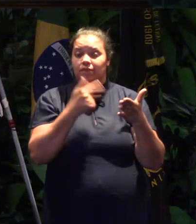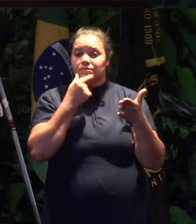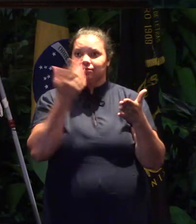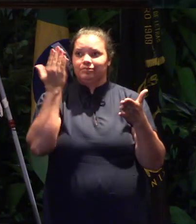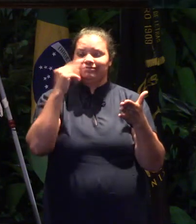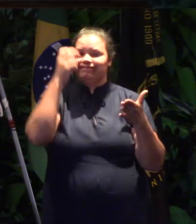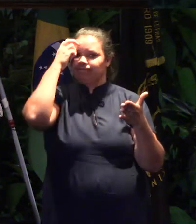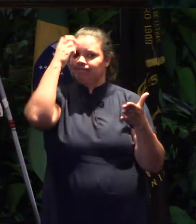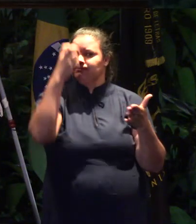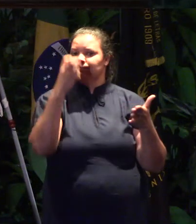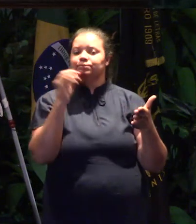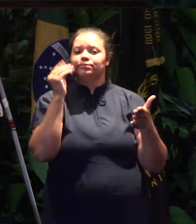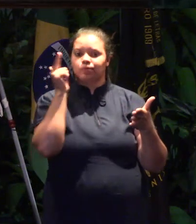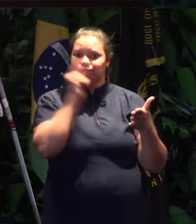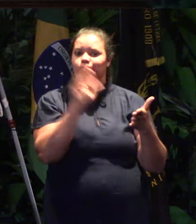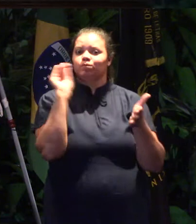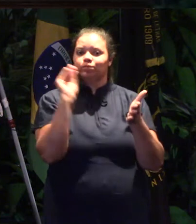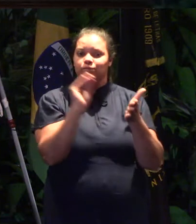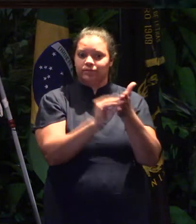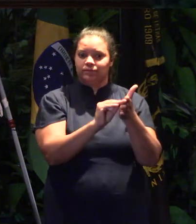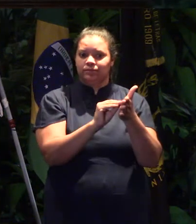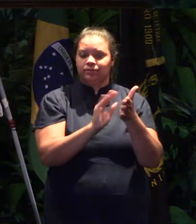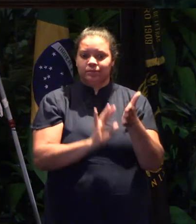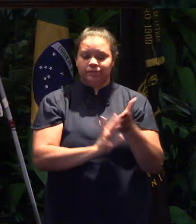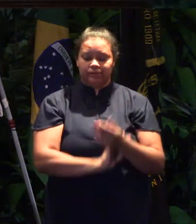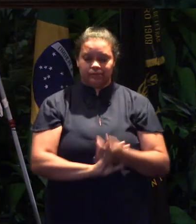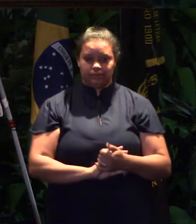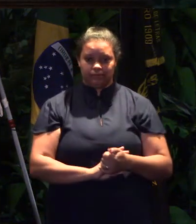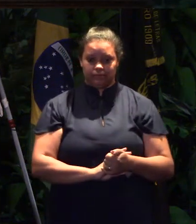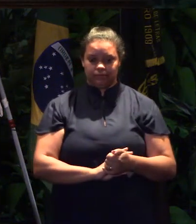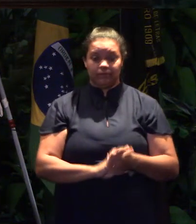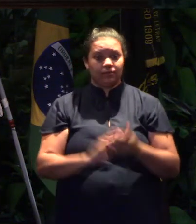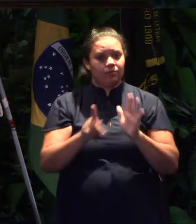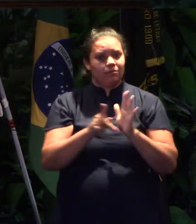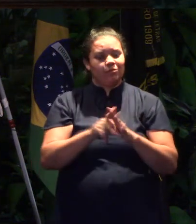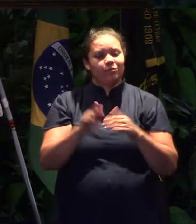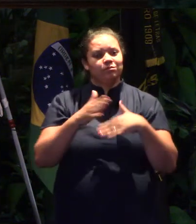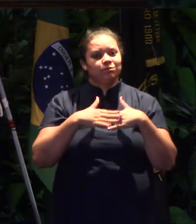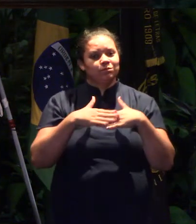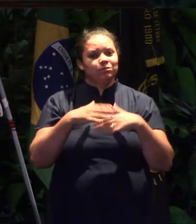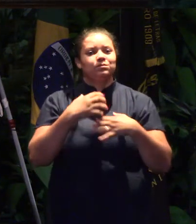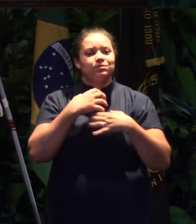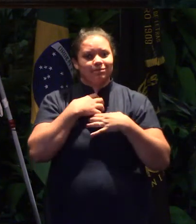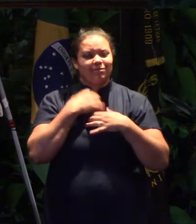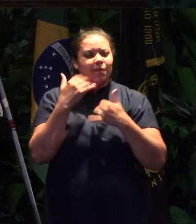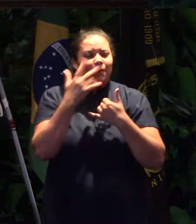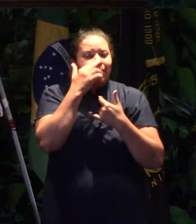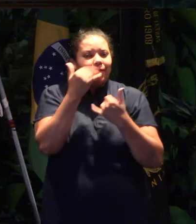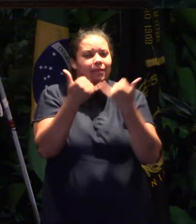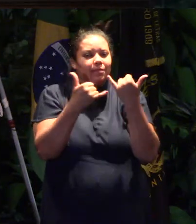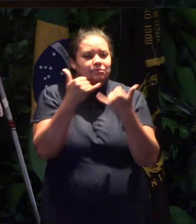na verdade, era toda uma concepção dele próprio, né, de uma fantasia, uma brincadeira,